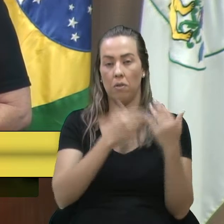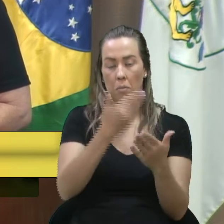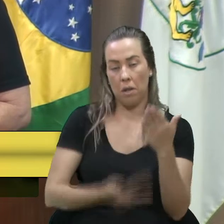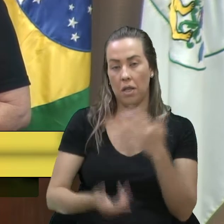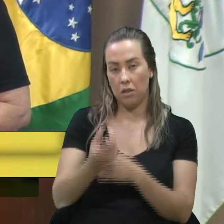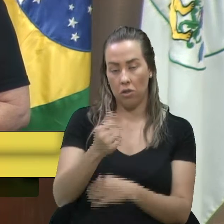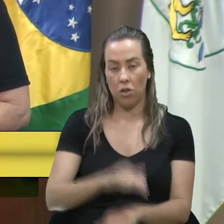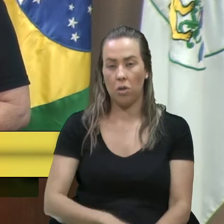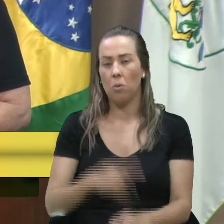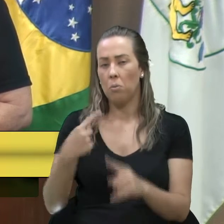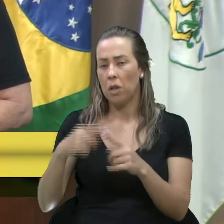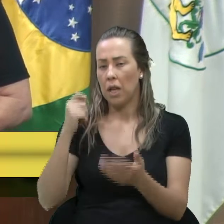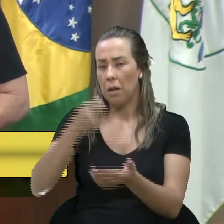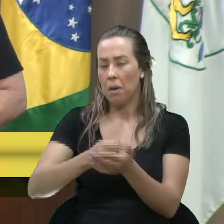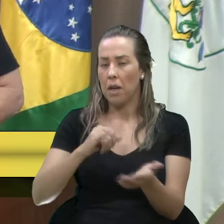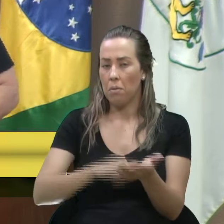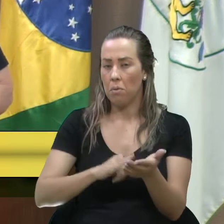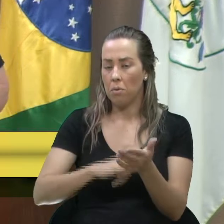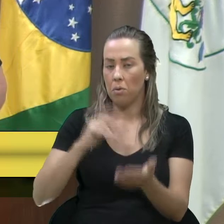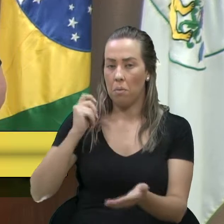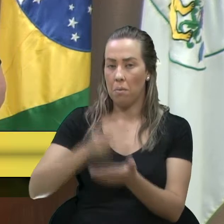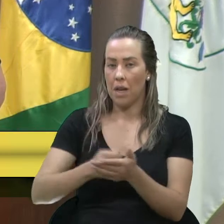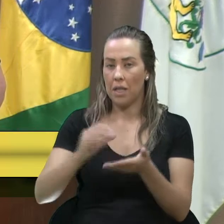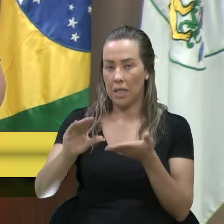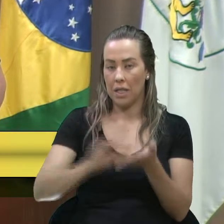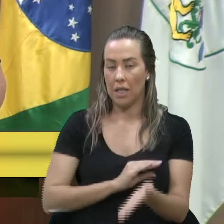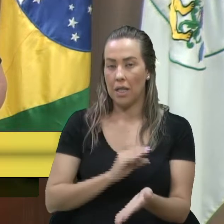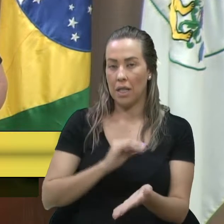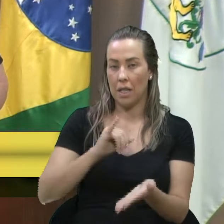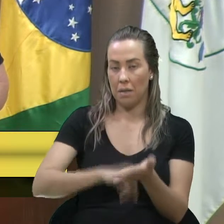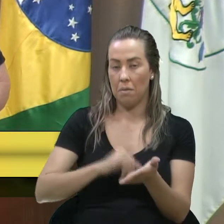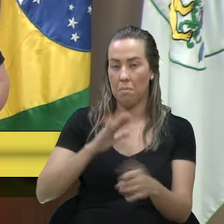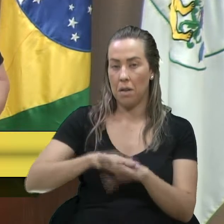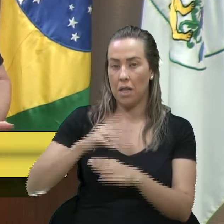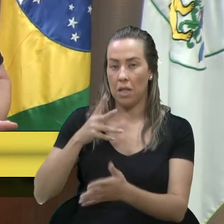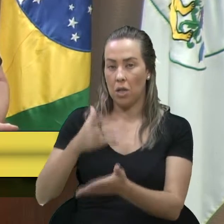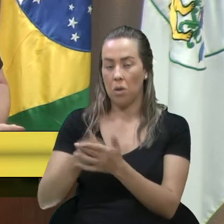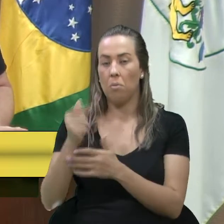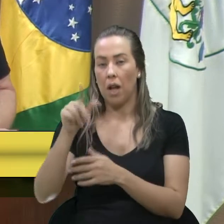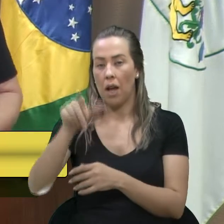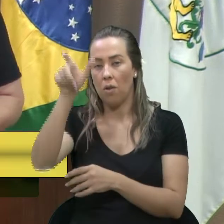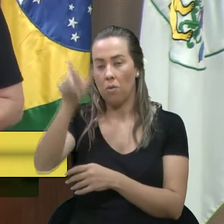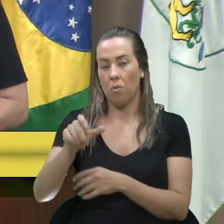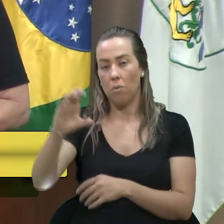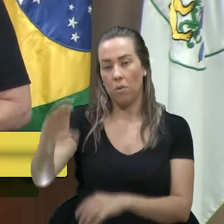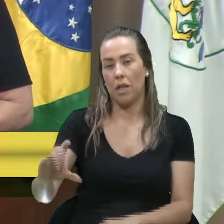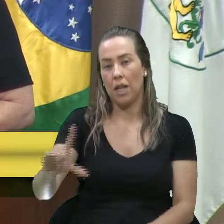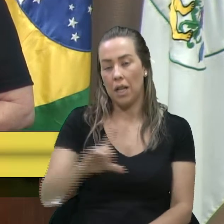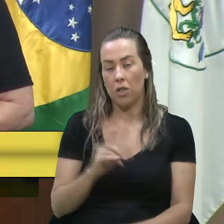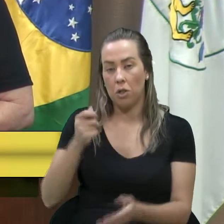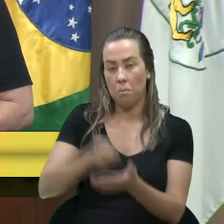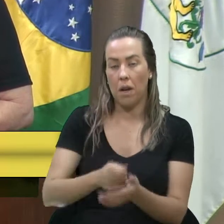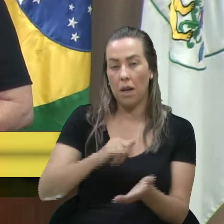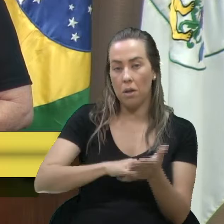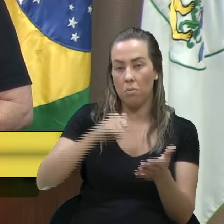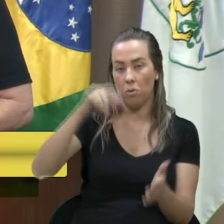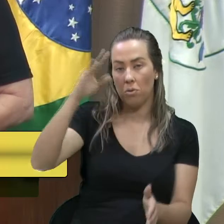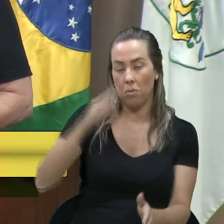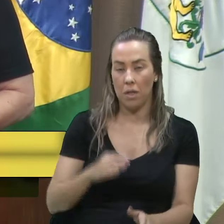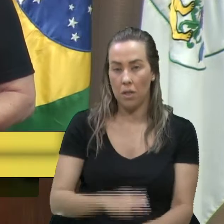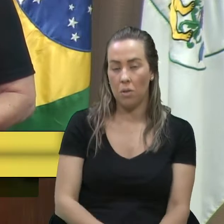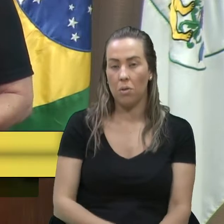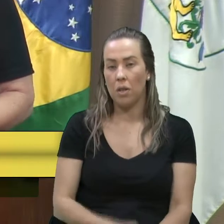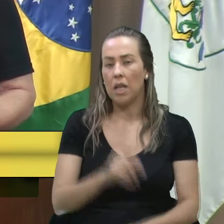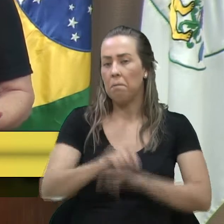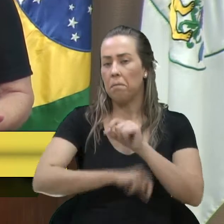porque quem paga imposto, quanto mais a gente recebe, mais compra, é o consumidor que paga imposto no Brasil. Quem